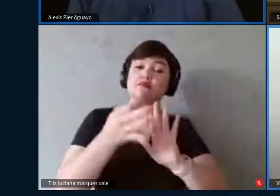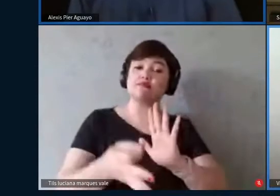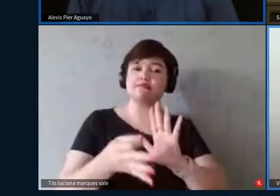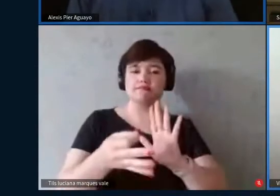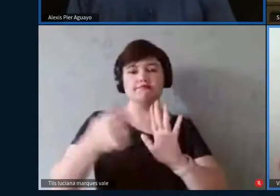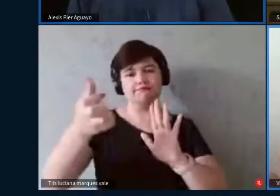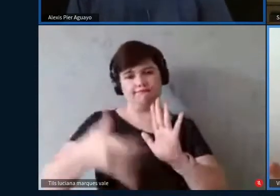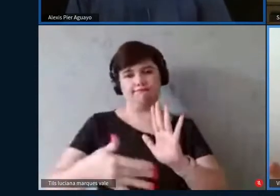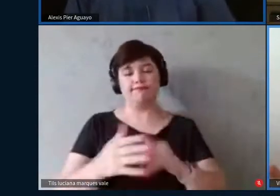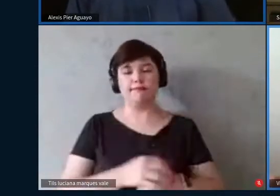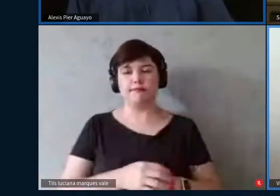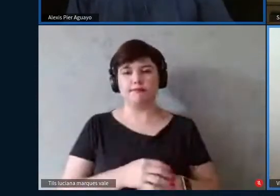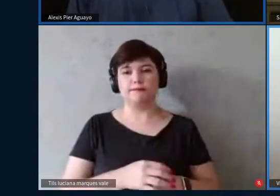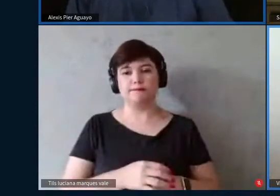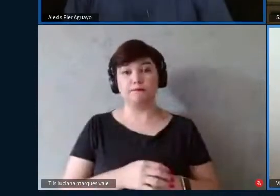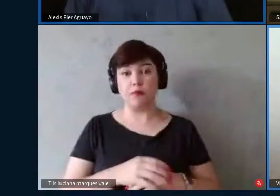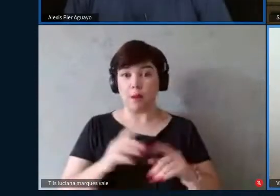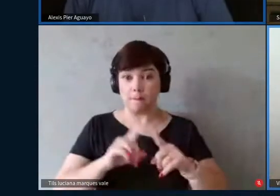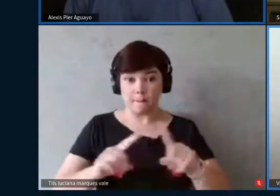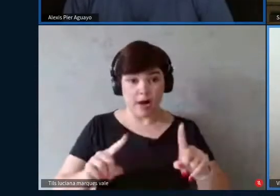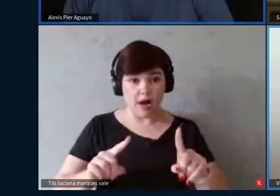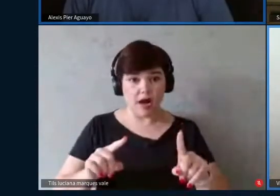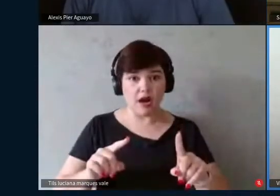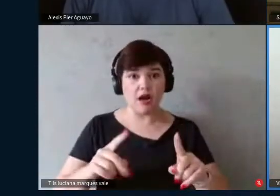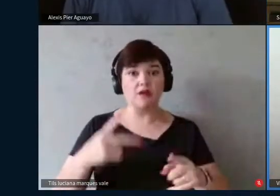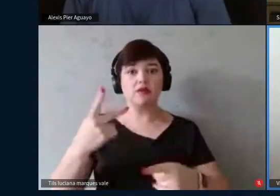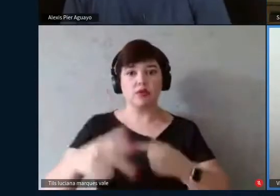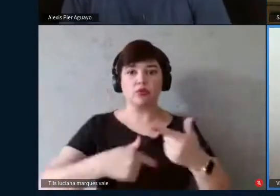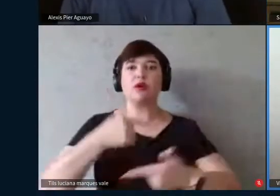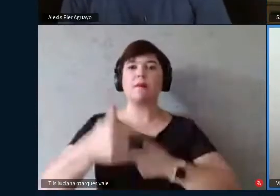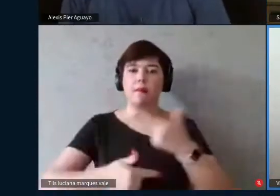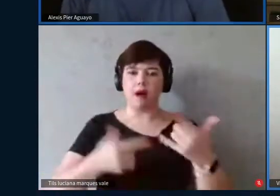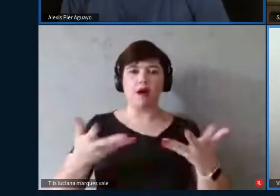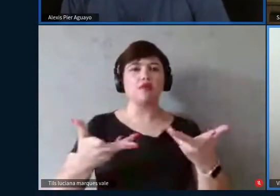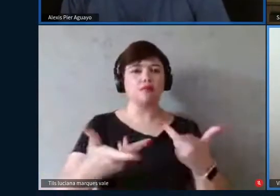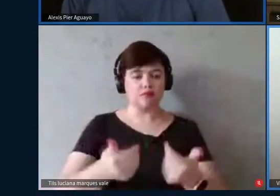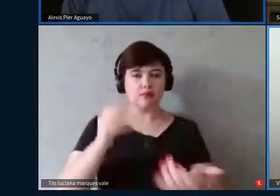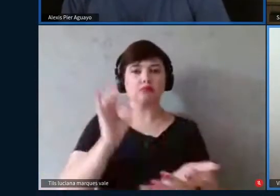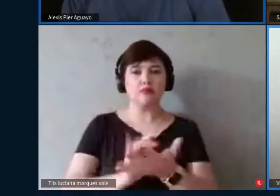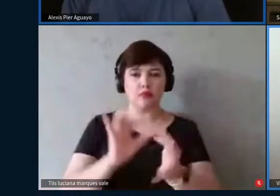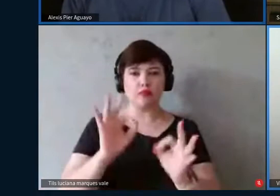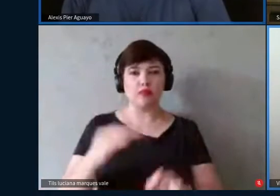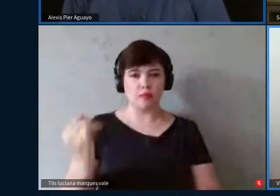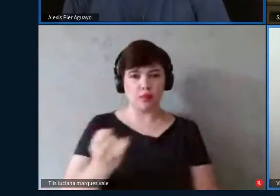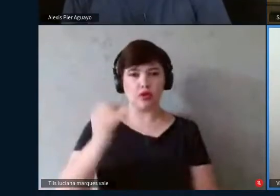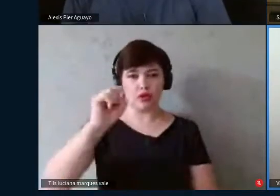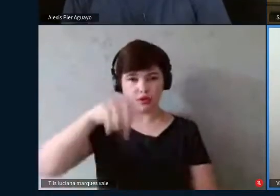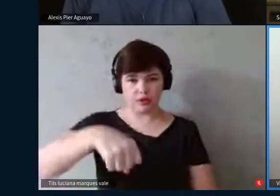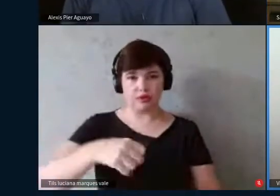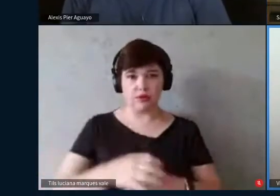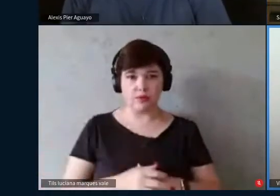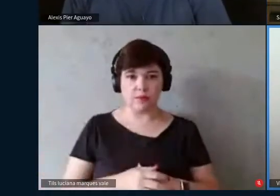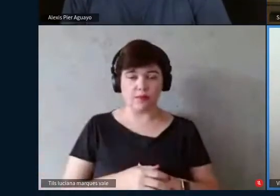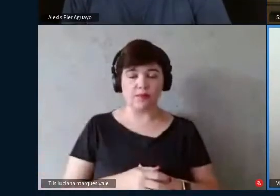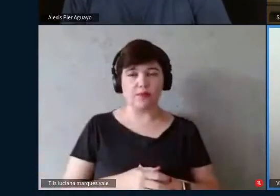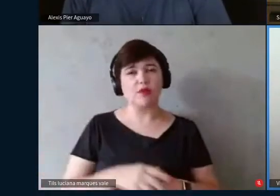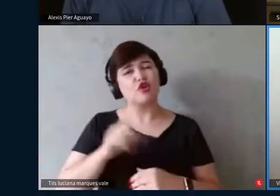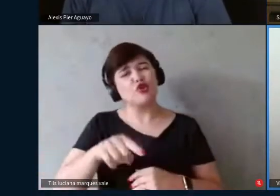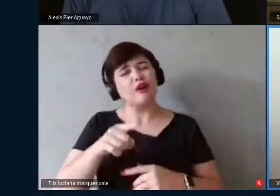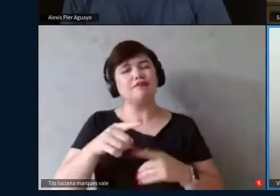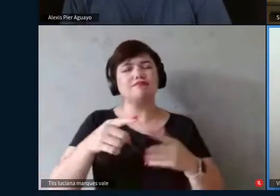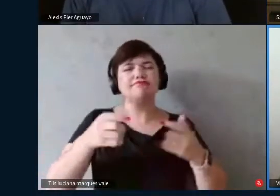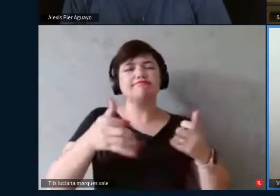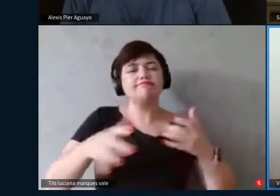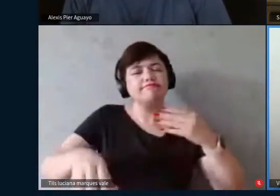razão. Mas isso não anula o inatismo do seu trabalho, tá? Nem a importância. Obrigado. Uma problematização.